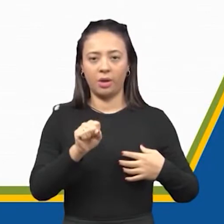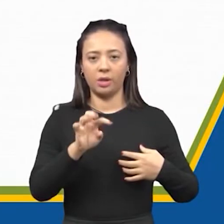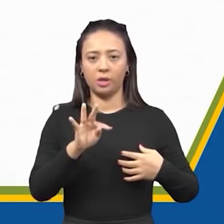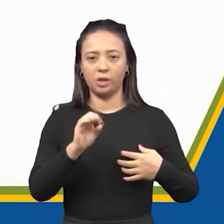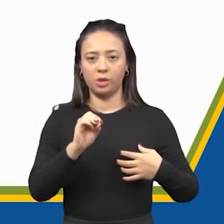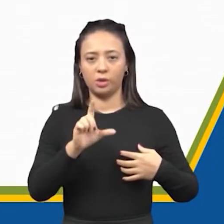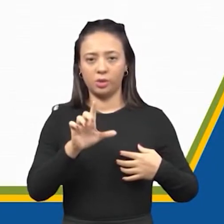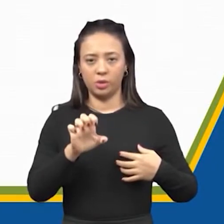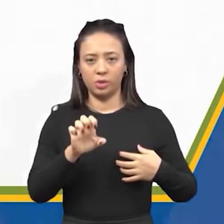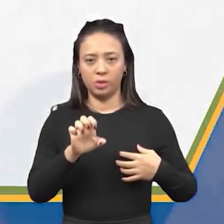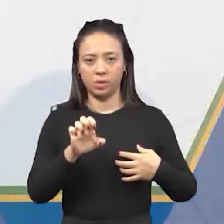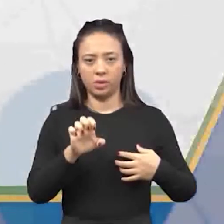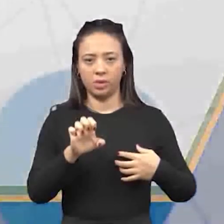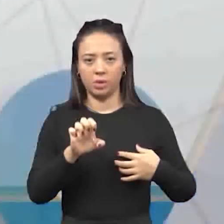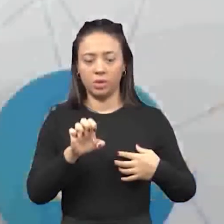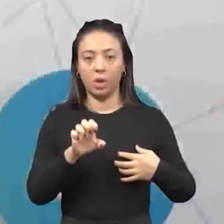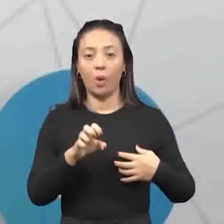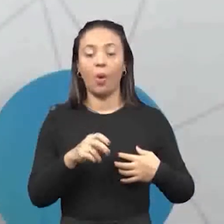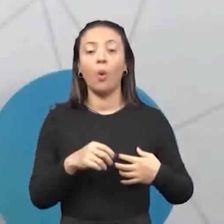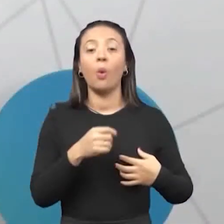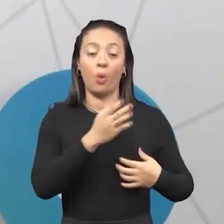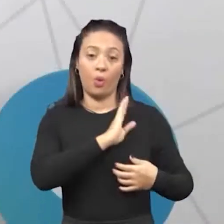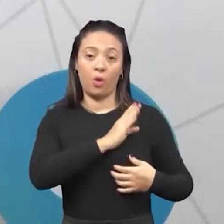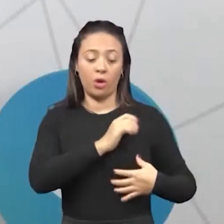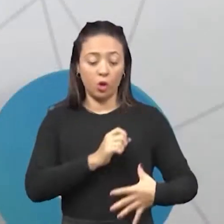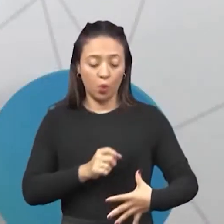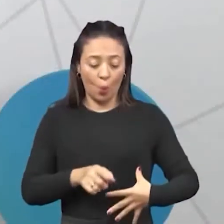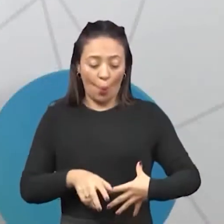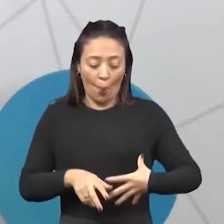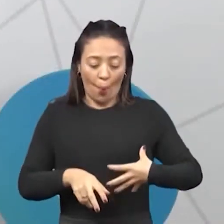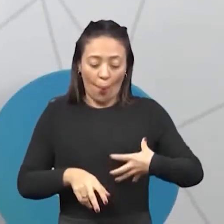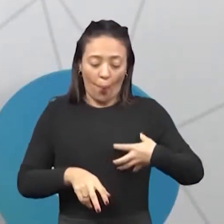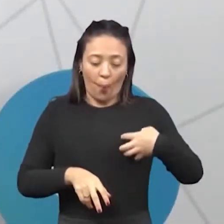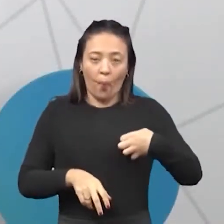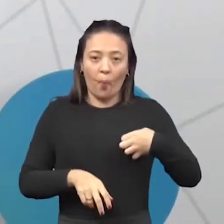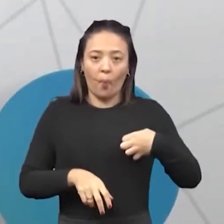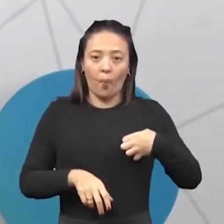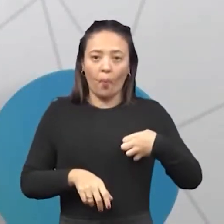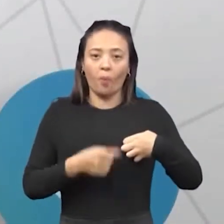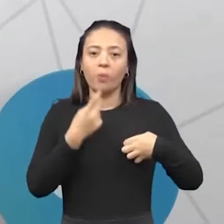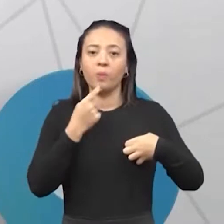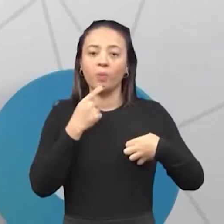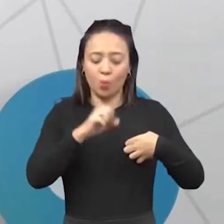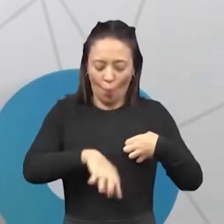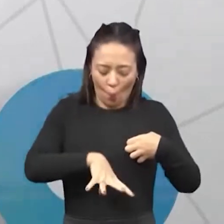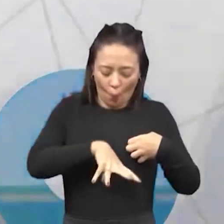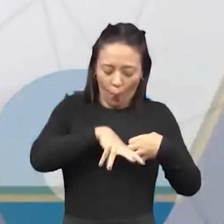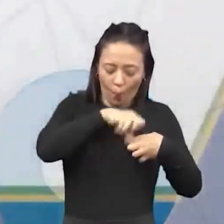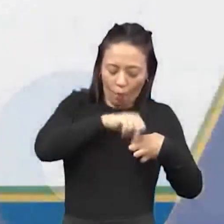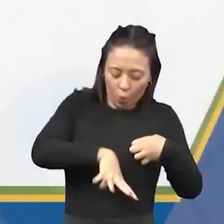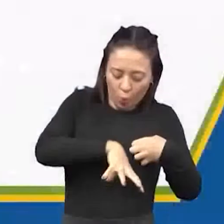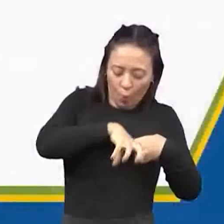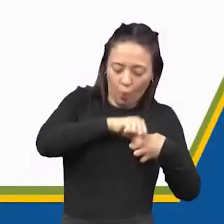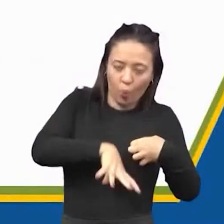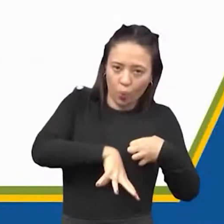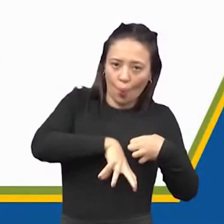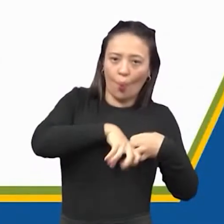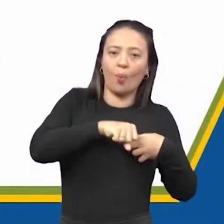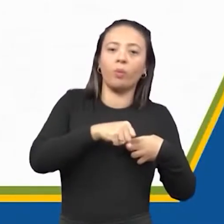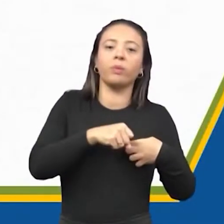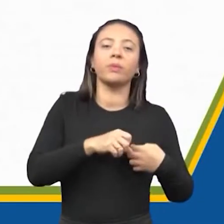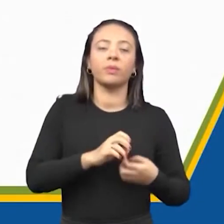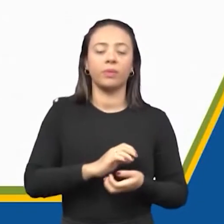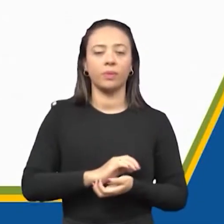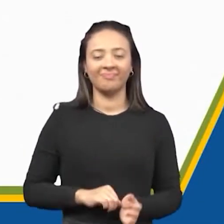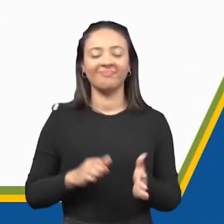quando o sangue vai entrar dentro do coração para que ele seja novamente bombeado pelo movimento de